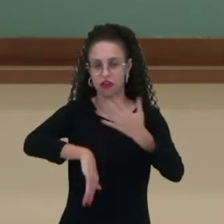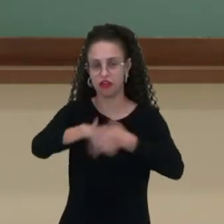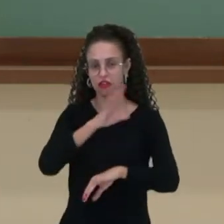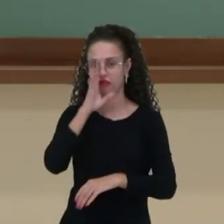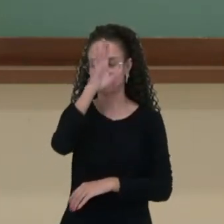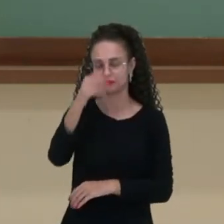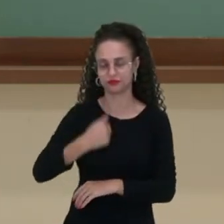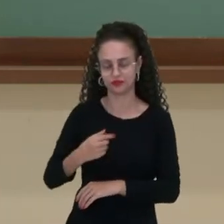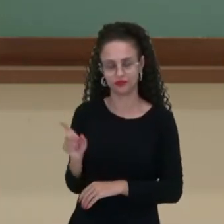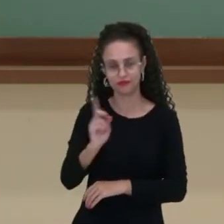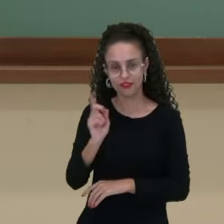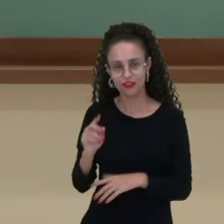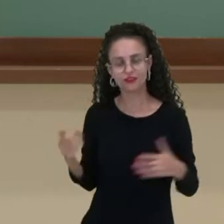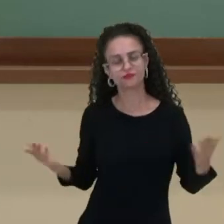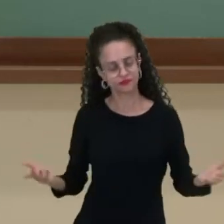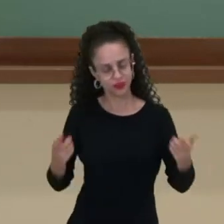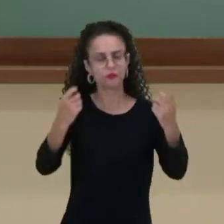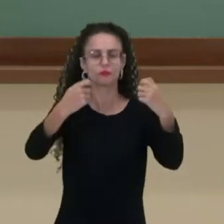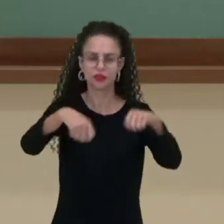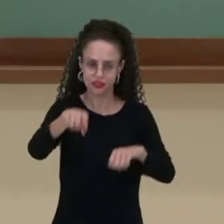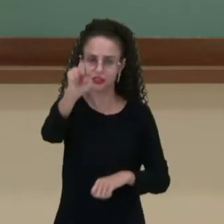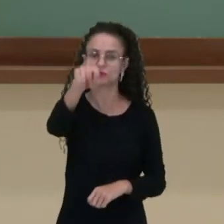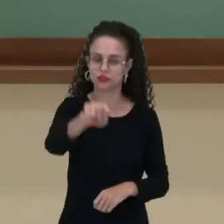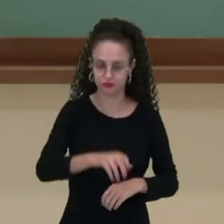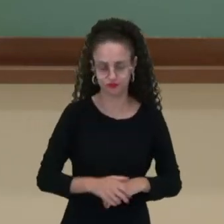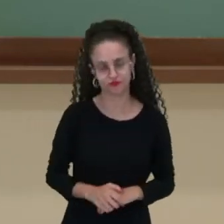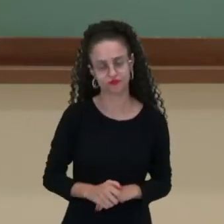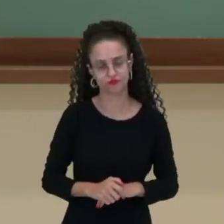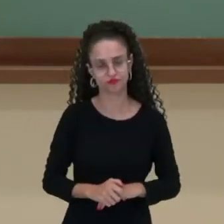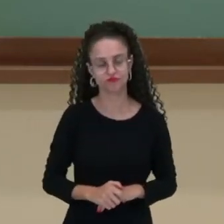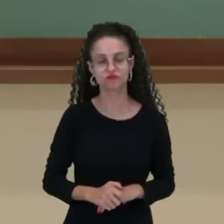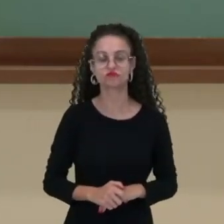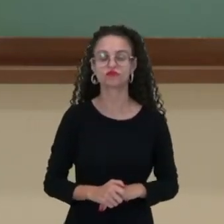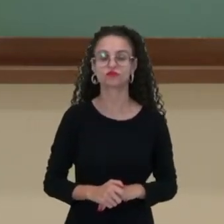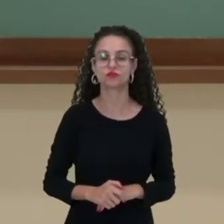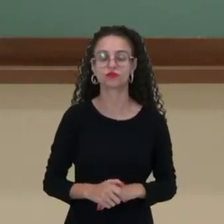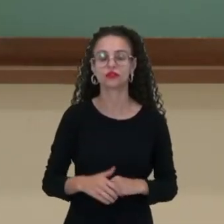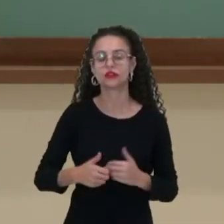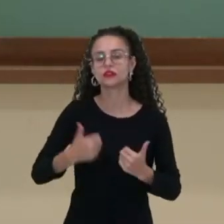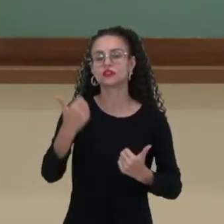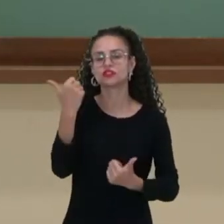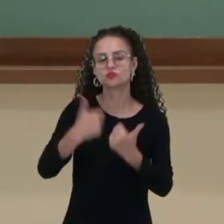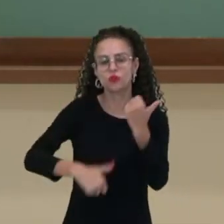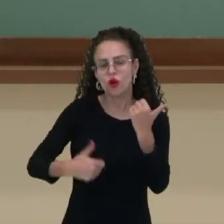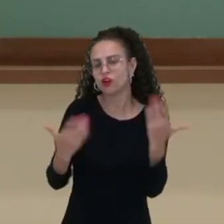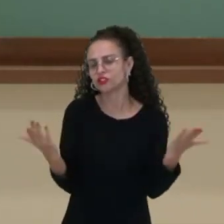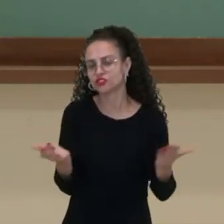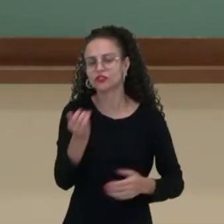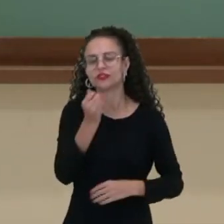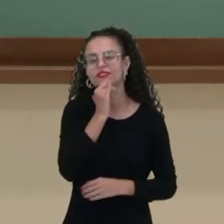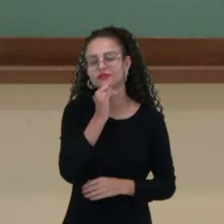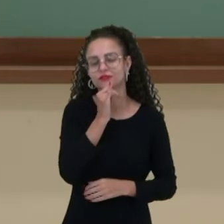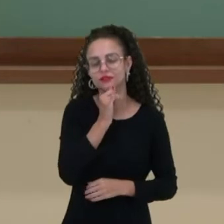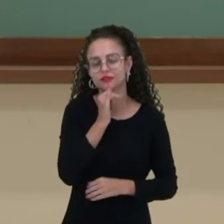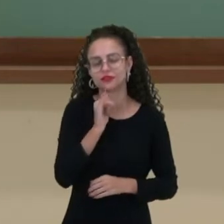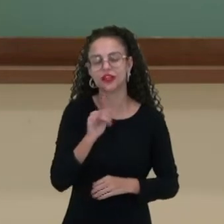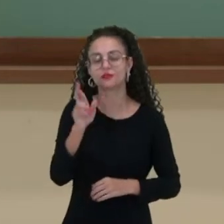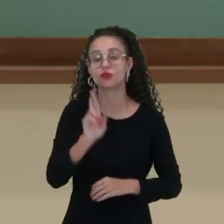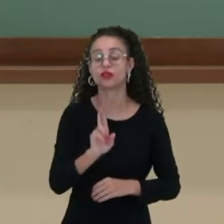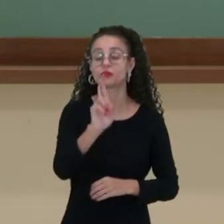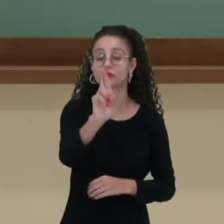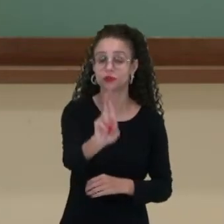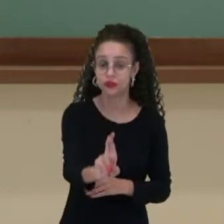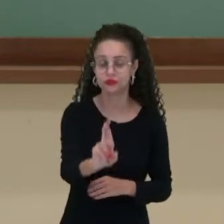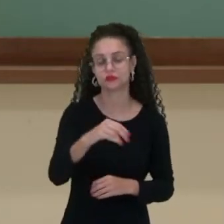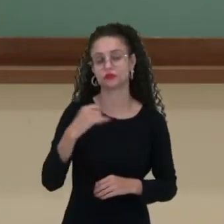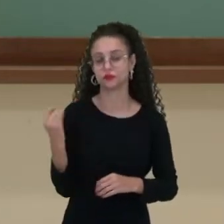Hein? Então precisamos, sim. O esporte é uma maneira que materializa, que representa